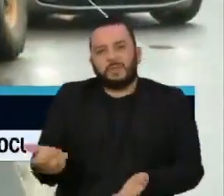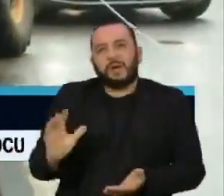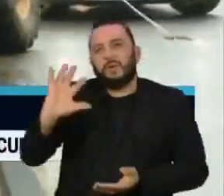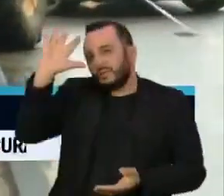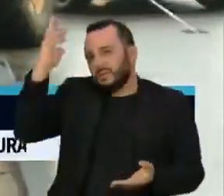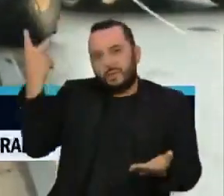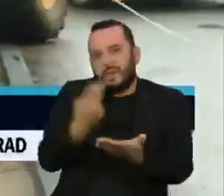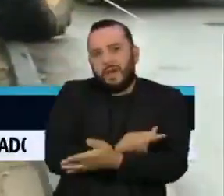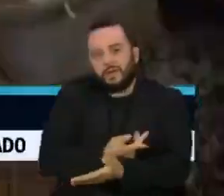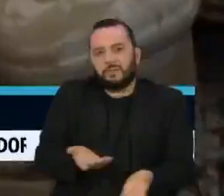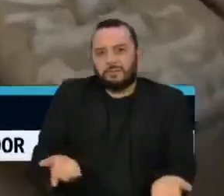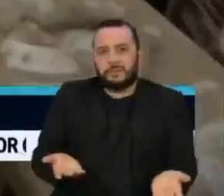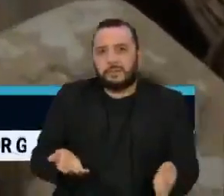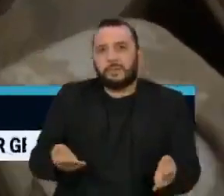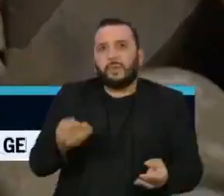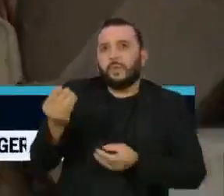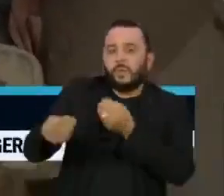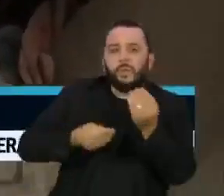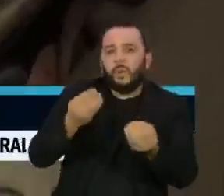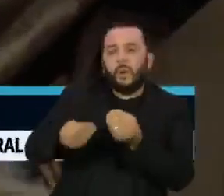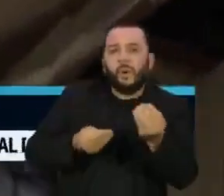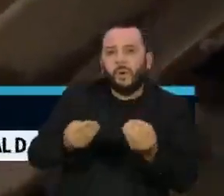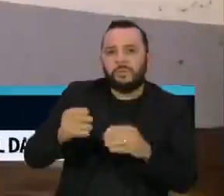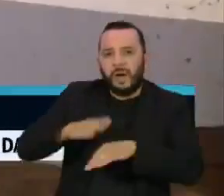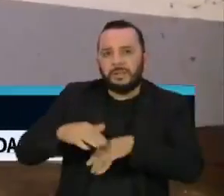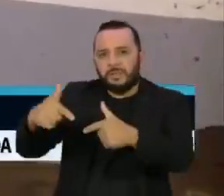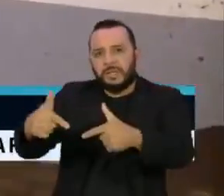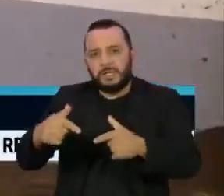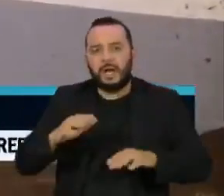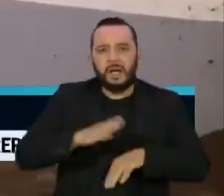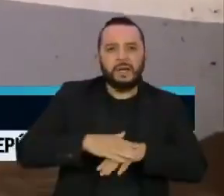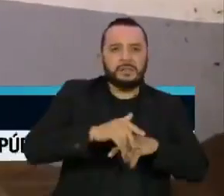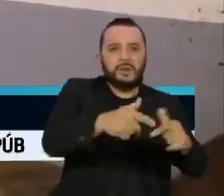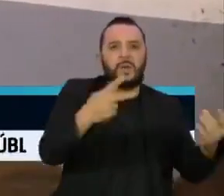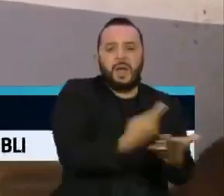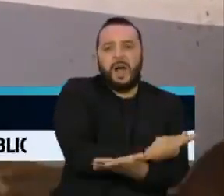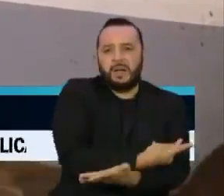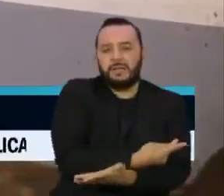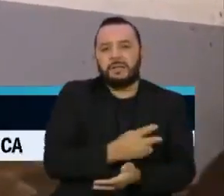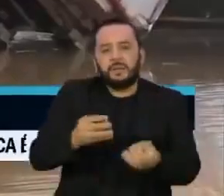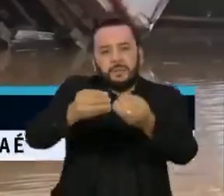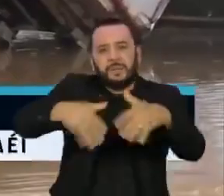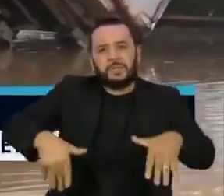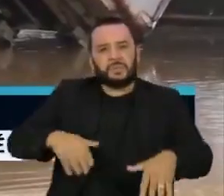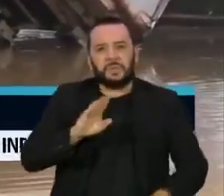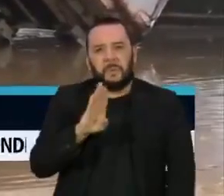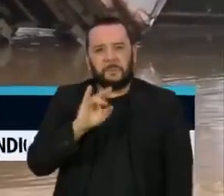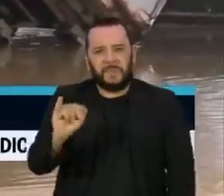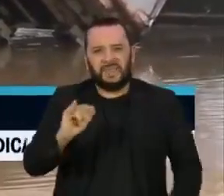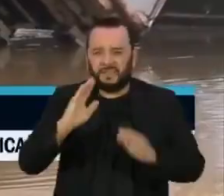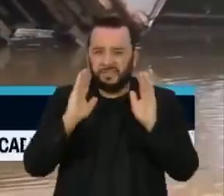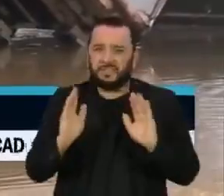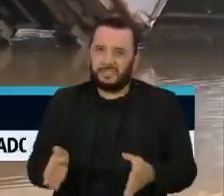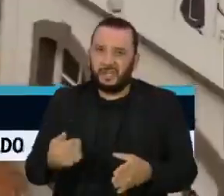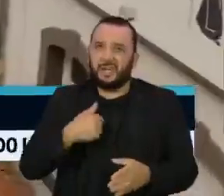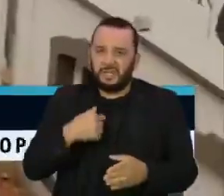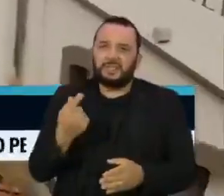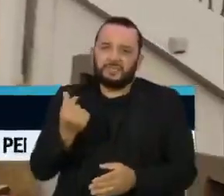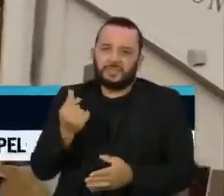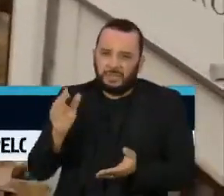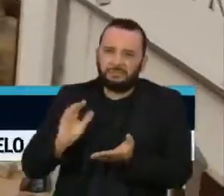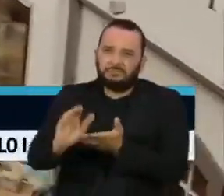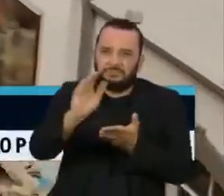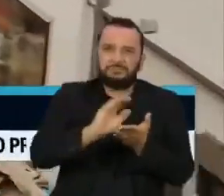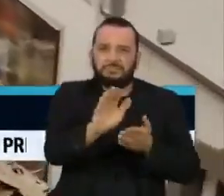Merkel autoridades vão avaliar agora o que funcionou Eo que deu errado o o prejuízo será bilionário e já prepara um pacote financeiro